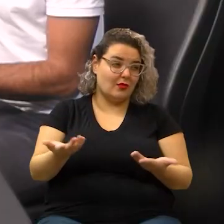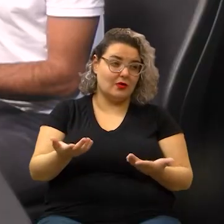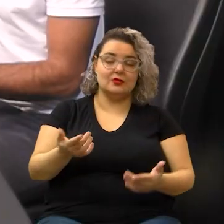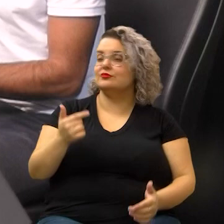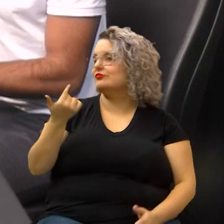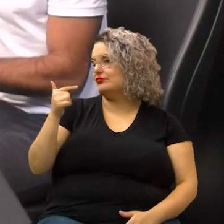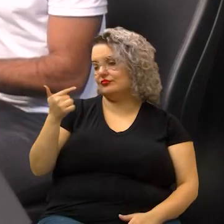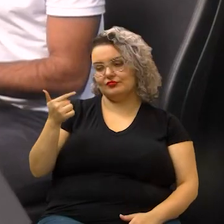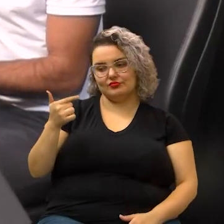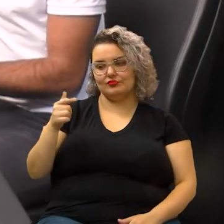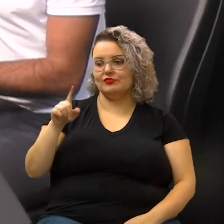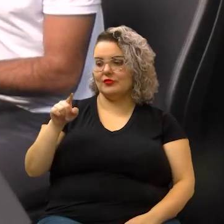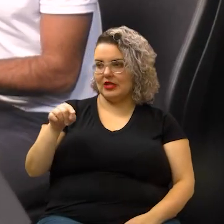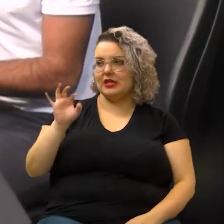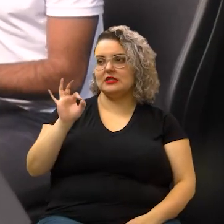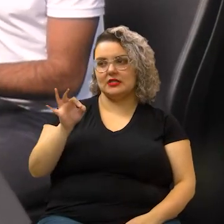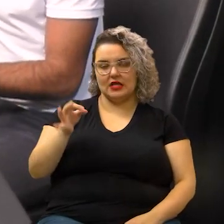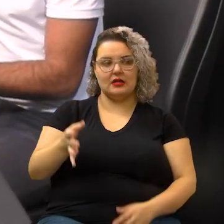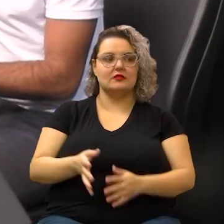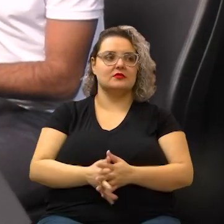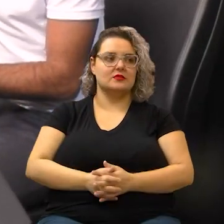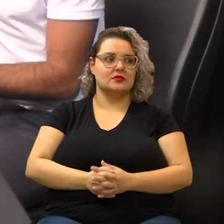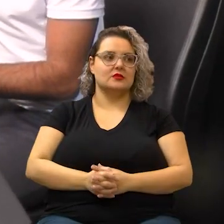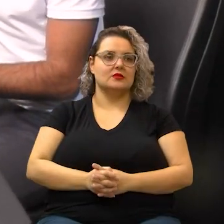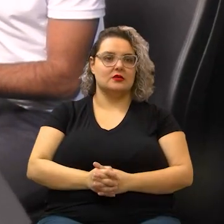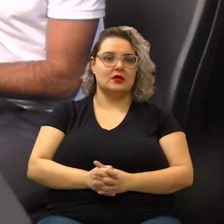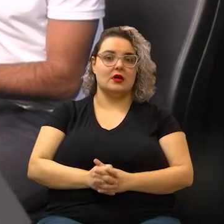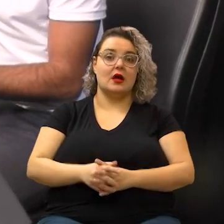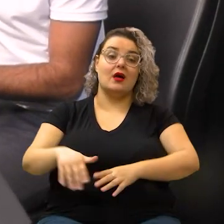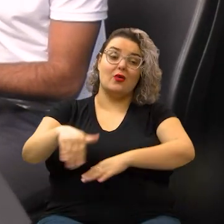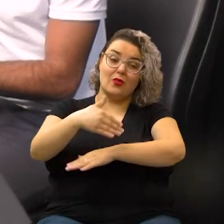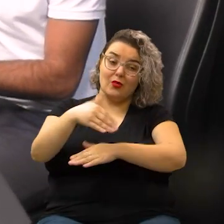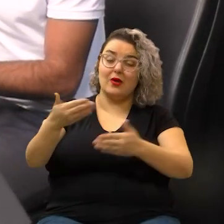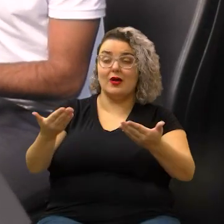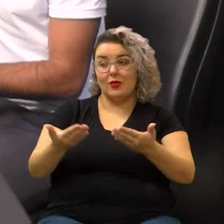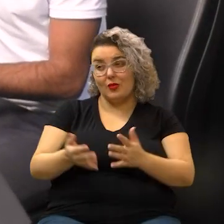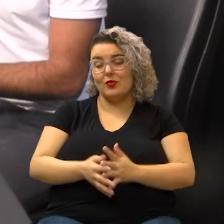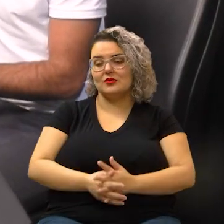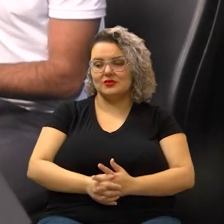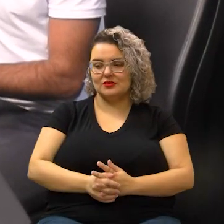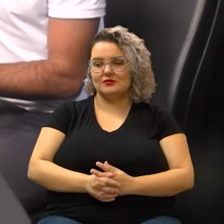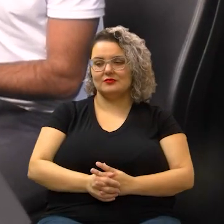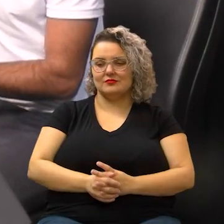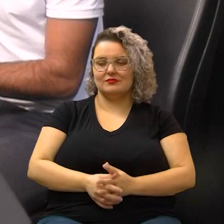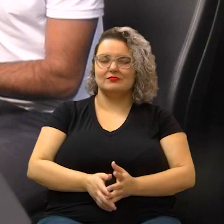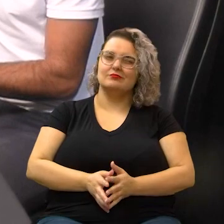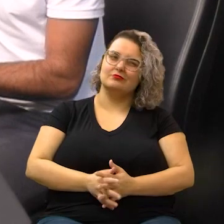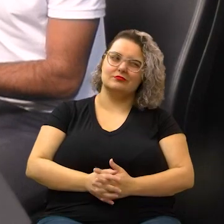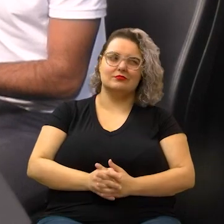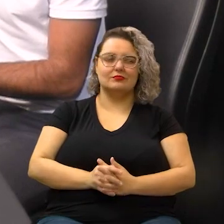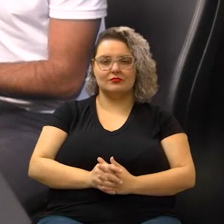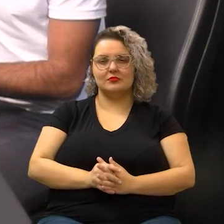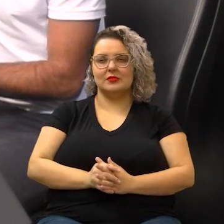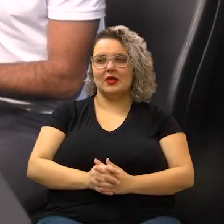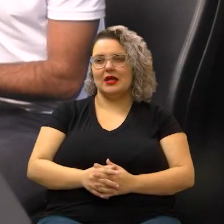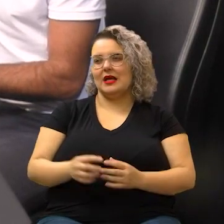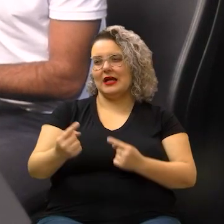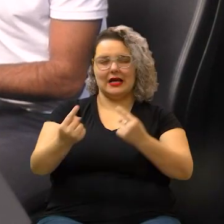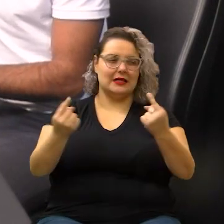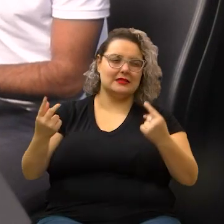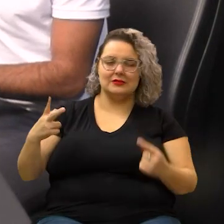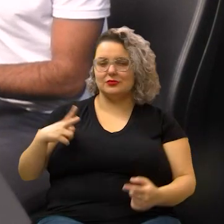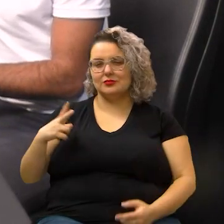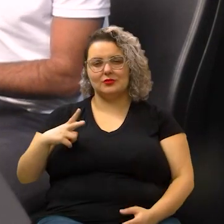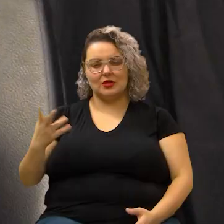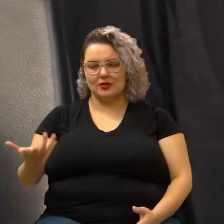né? Sempre. Não tem muito disso, exatamente. A rua hoje também, eu acho que assim, individualizou muito, né?